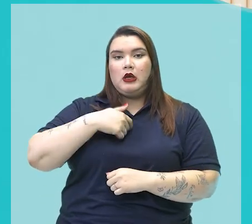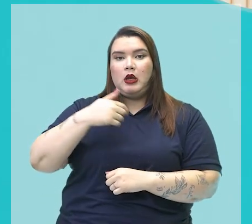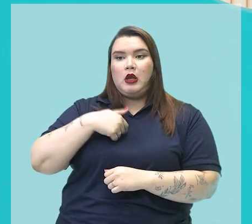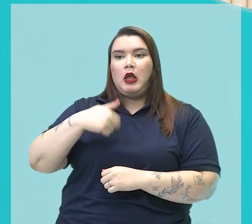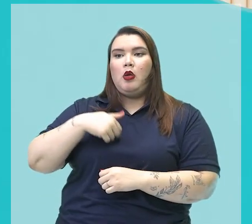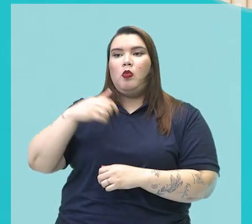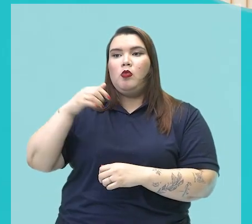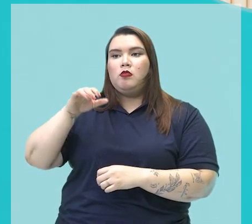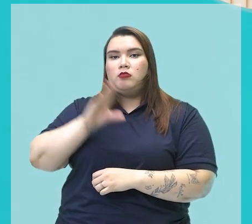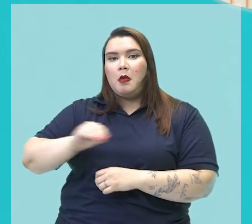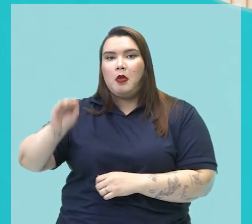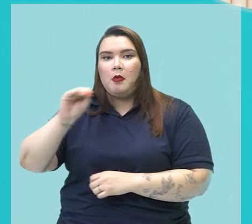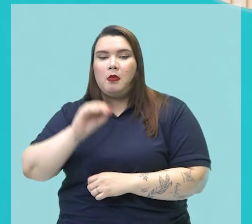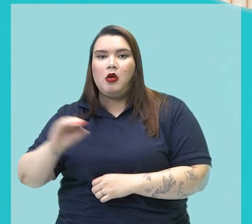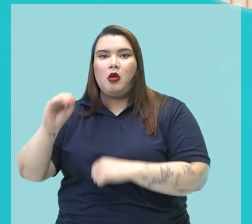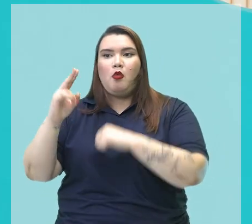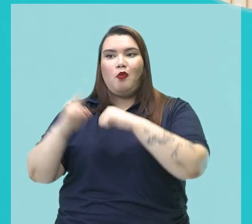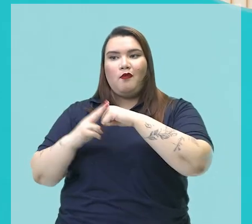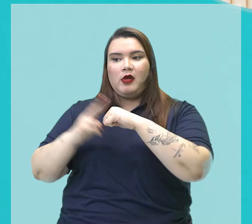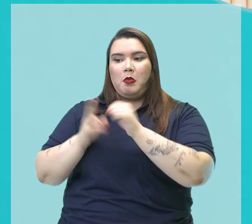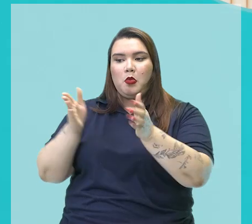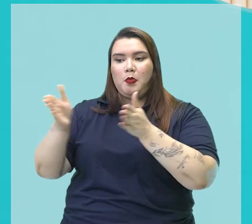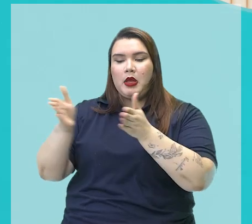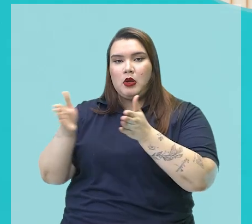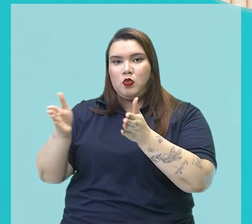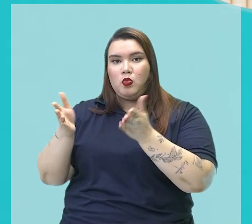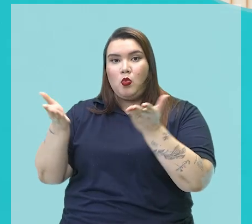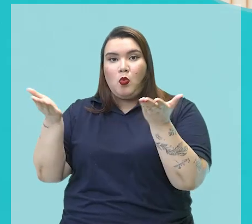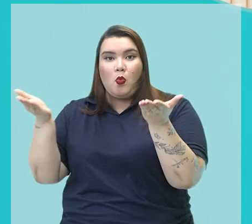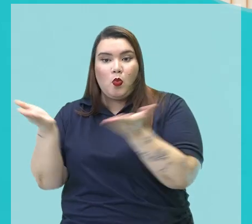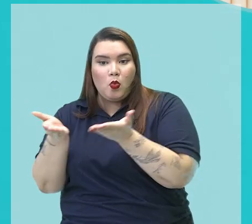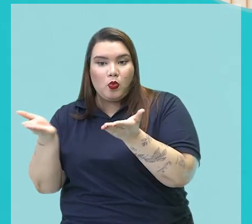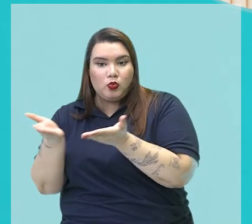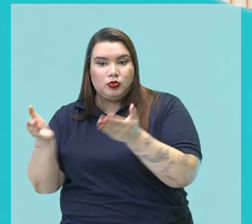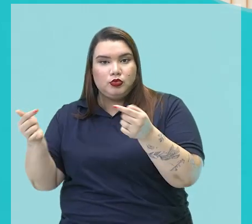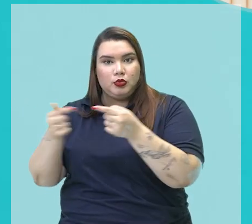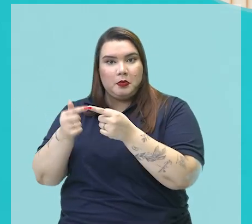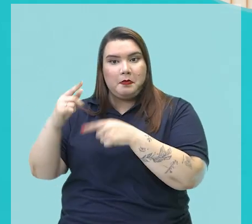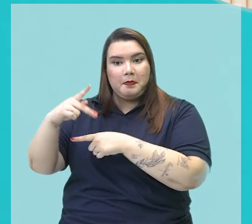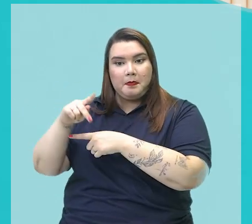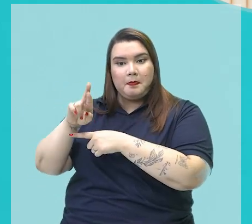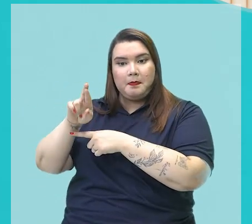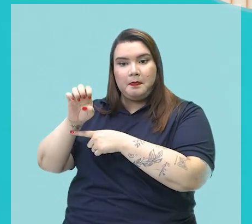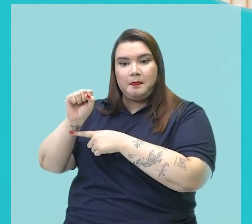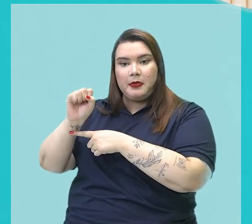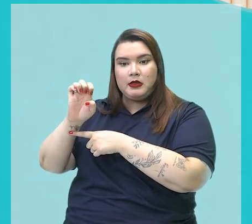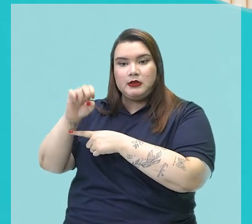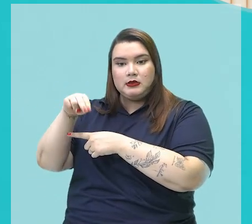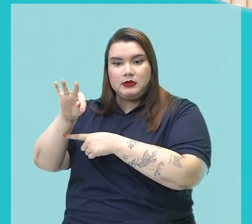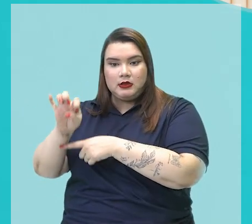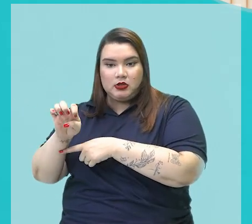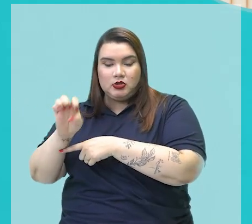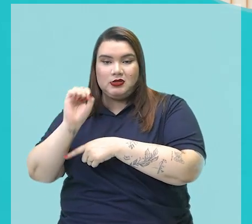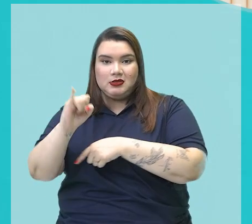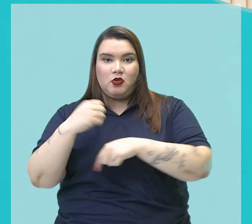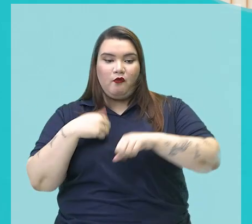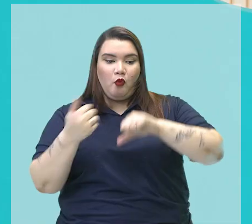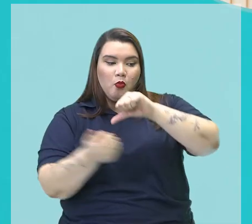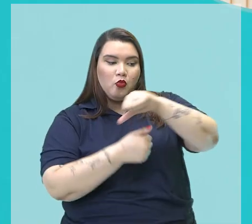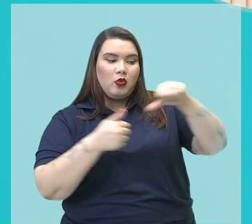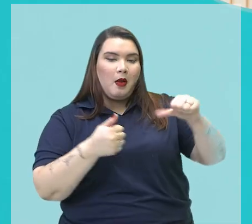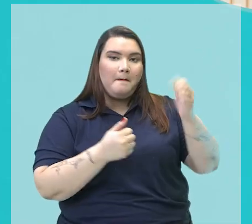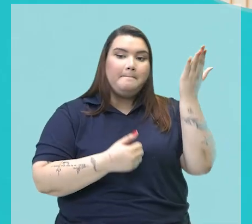tempo verbal, o discurso direto é presente, quando eu for fazer esse discurso indireto, ele vai para o passado. Se eu estiver falando